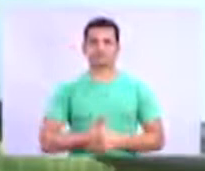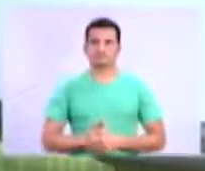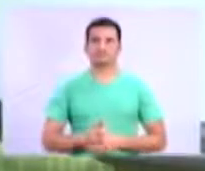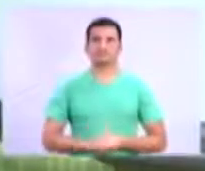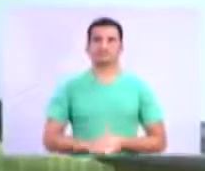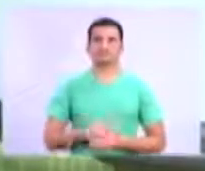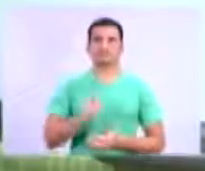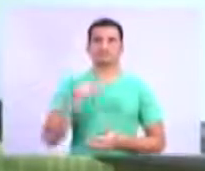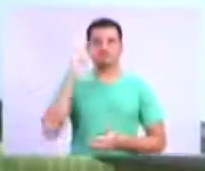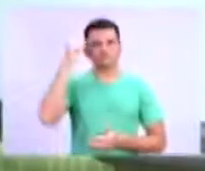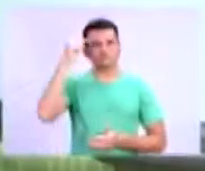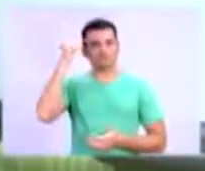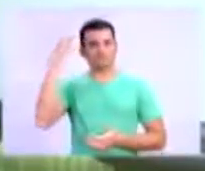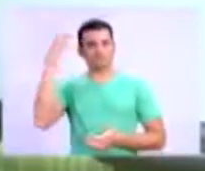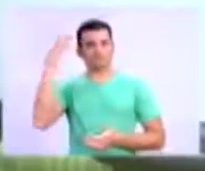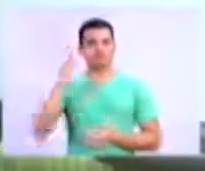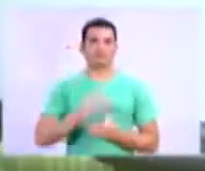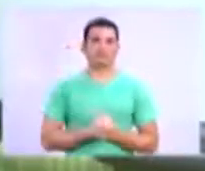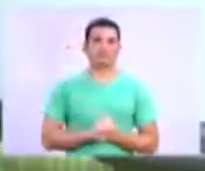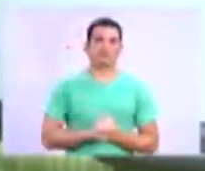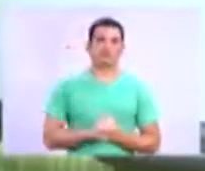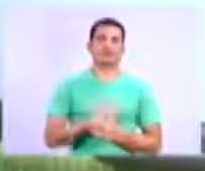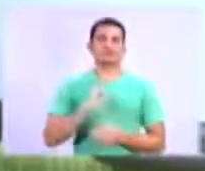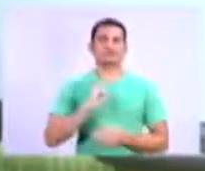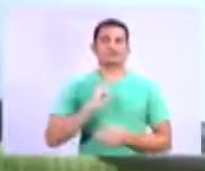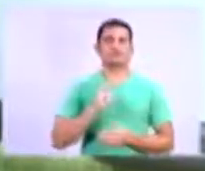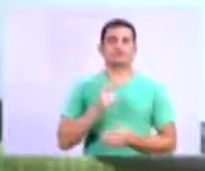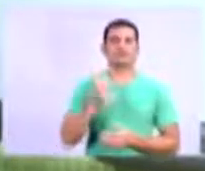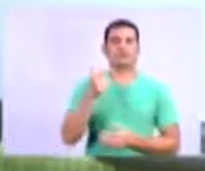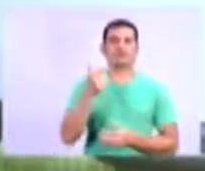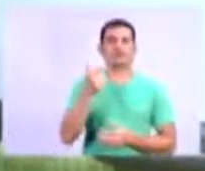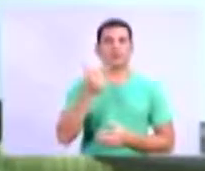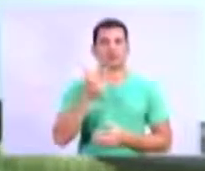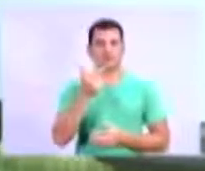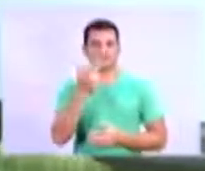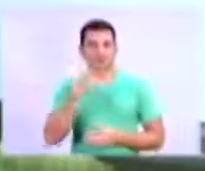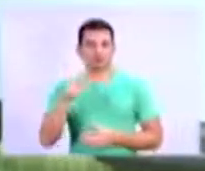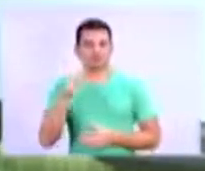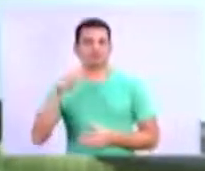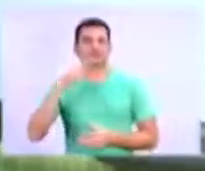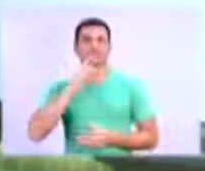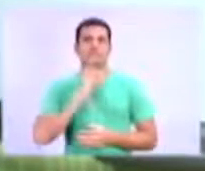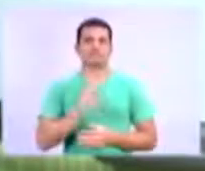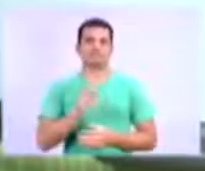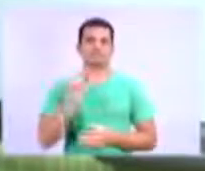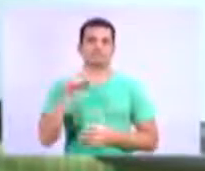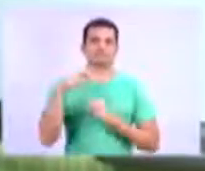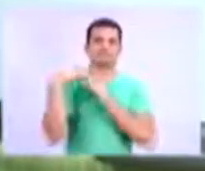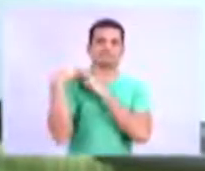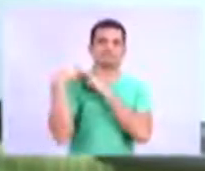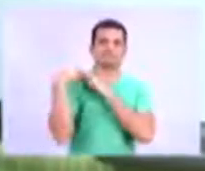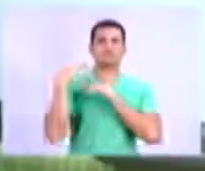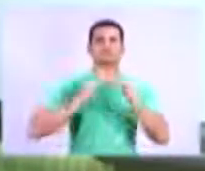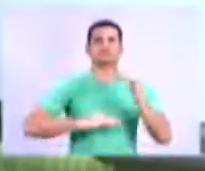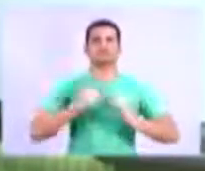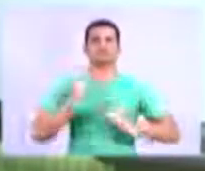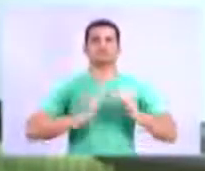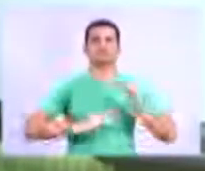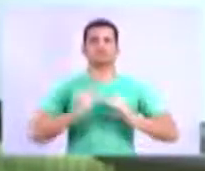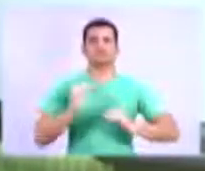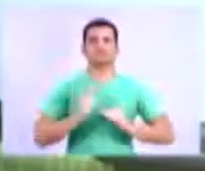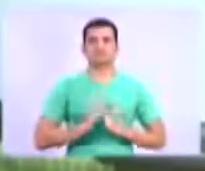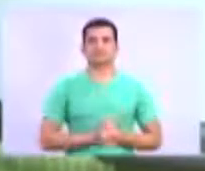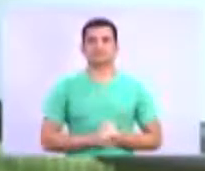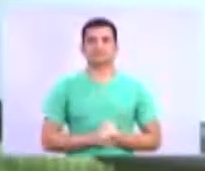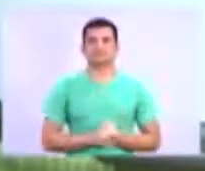que foi uma tônica, né, que houve uma repetição aí nas respostas, é a questão da responsabilidade profissional. Né? Achei